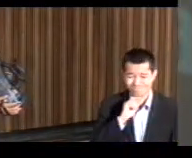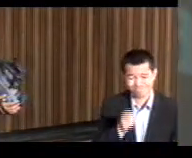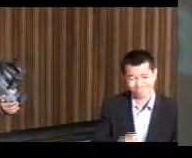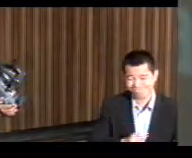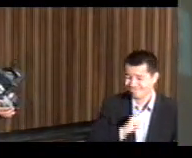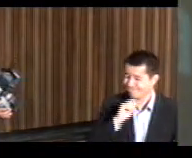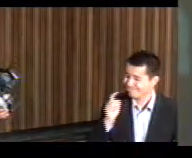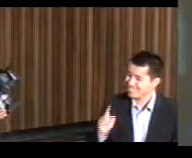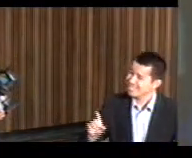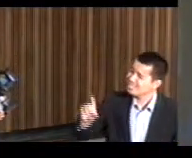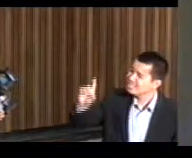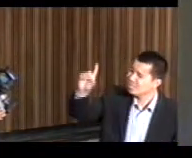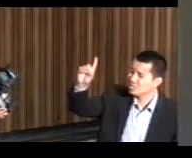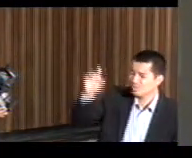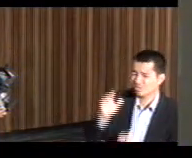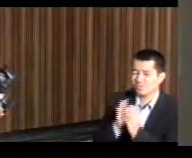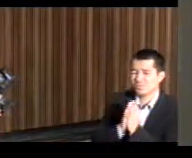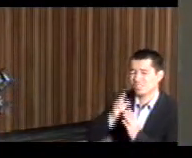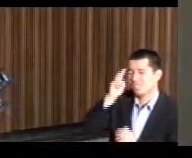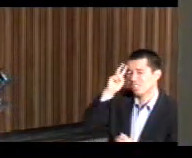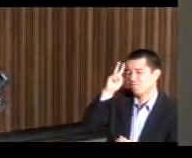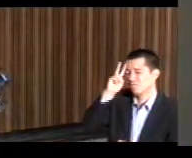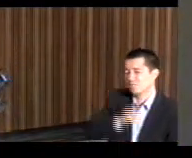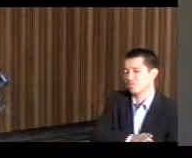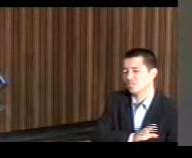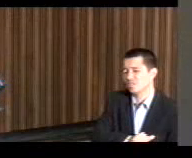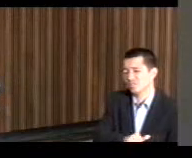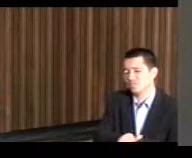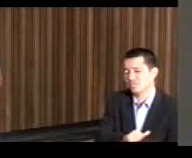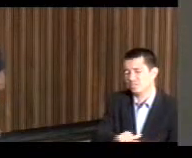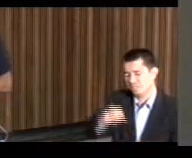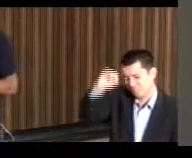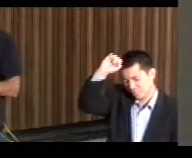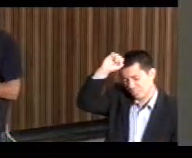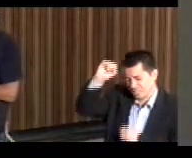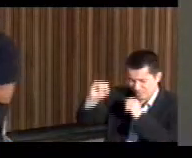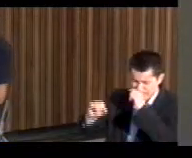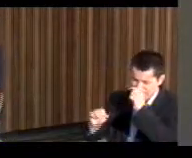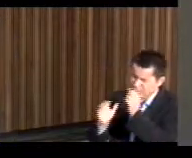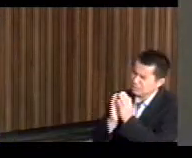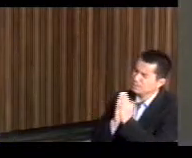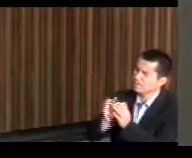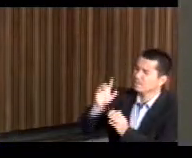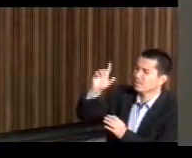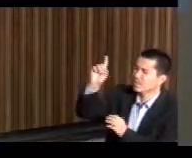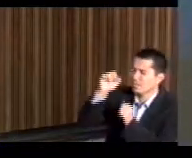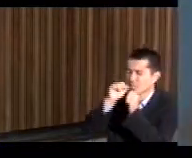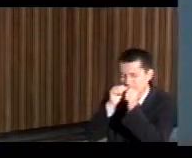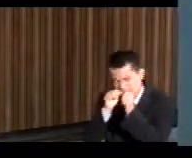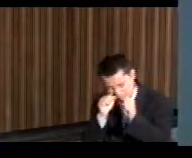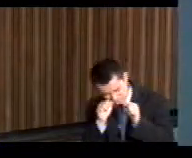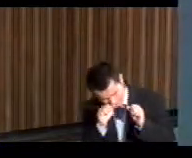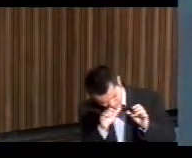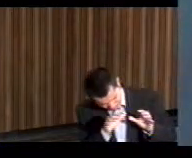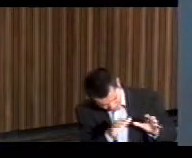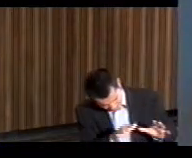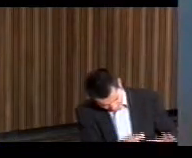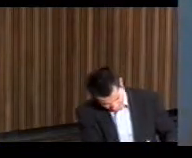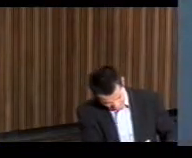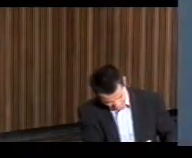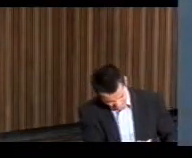lembra-te do coração de Abraão e de Sara. E agora, Senhor, abre a janela dos céus e faz